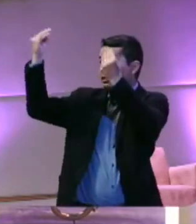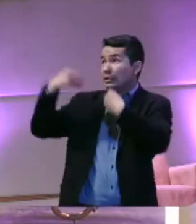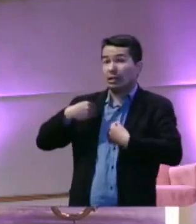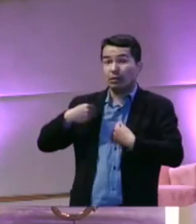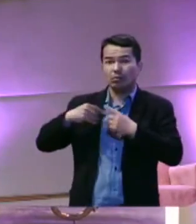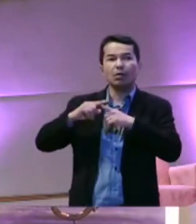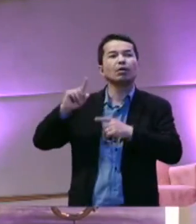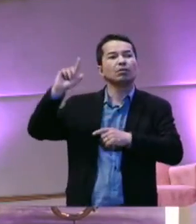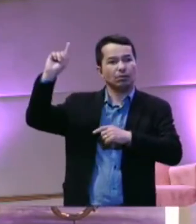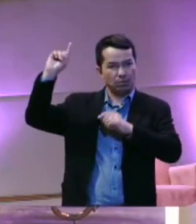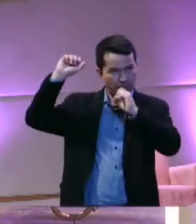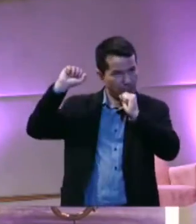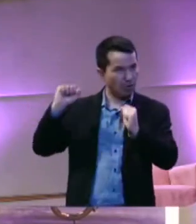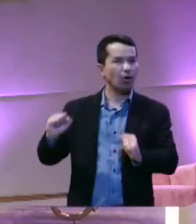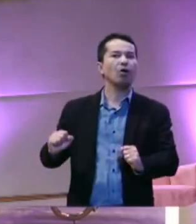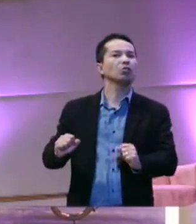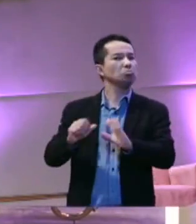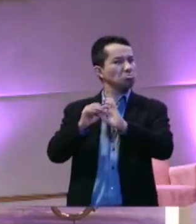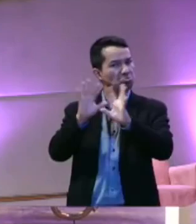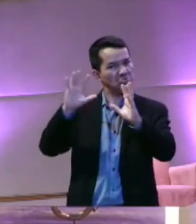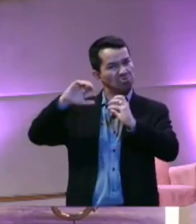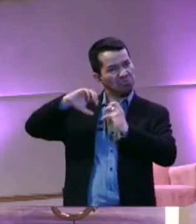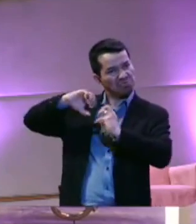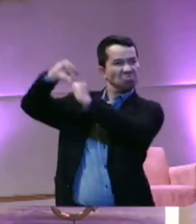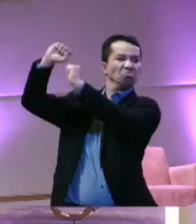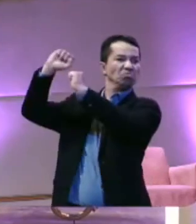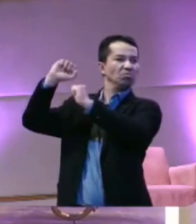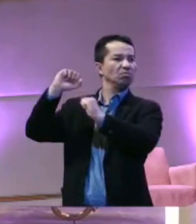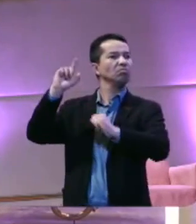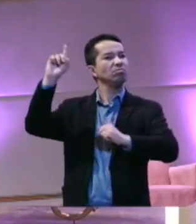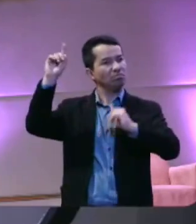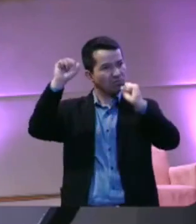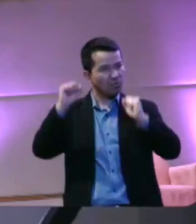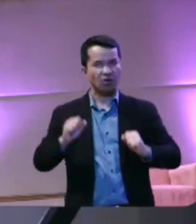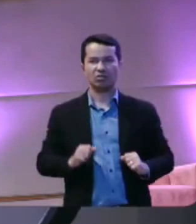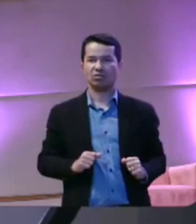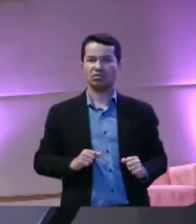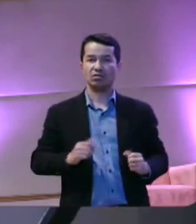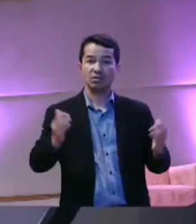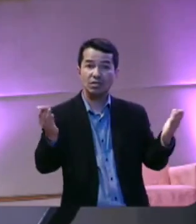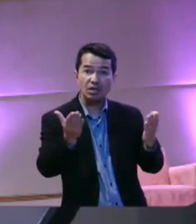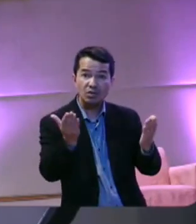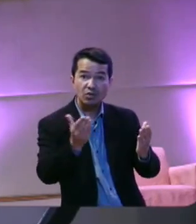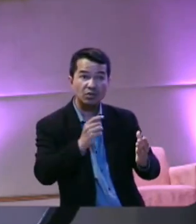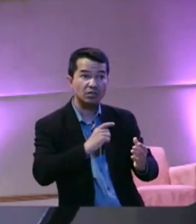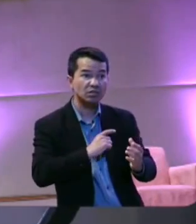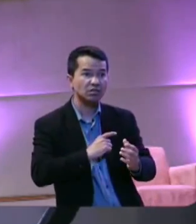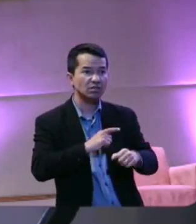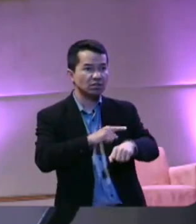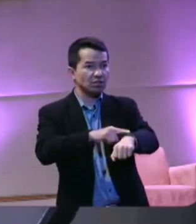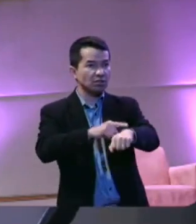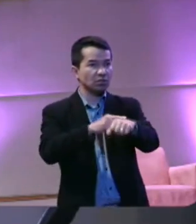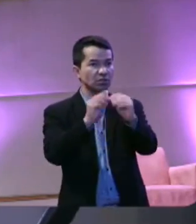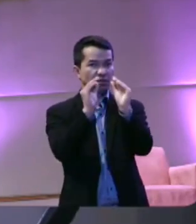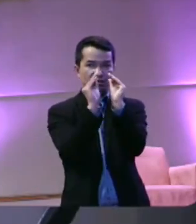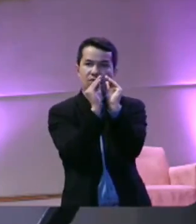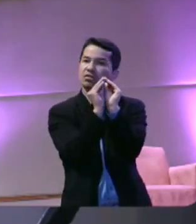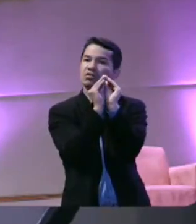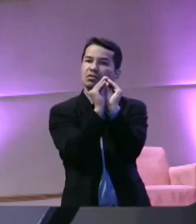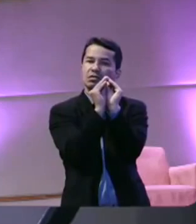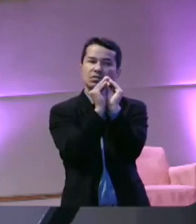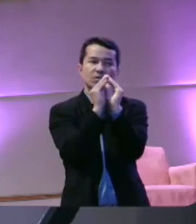momento. A nossa oportunidade é o Casas de Paz, que é o que está mais aqui